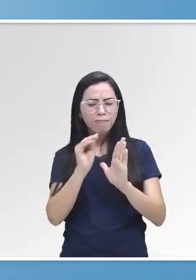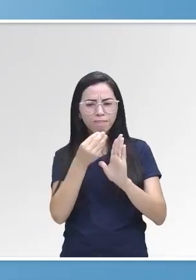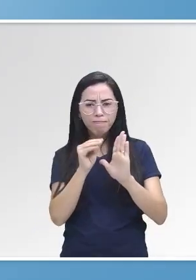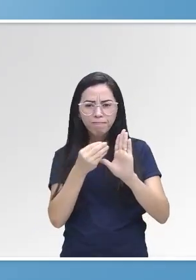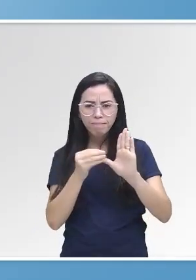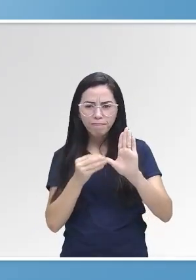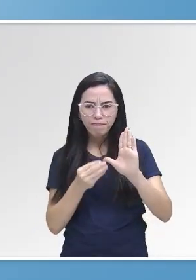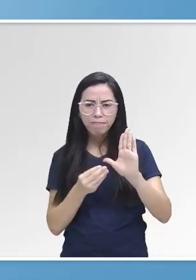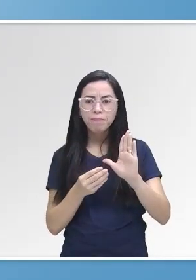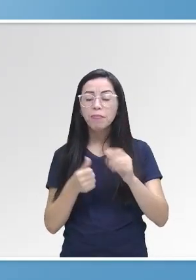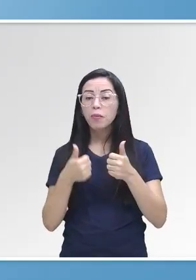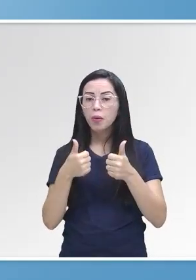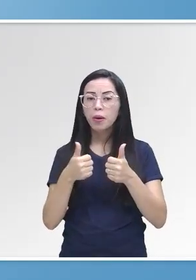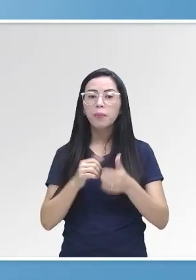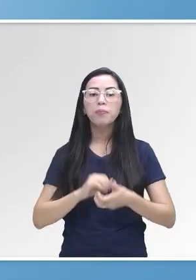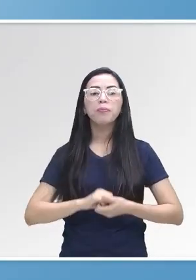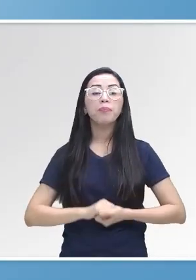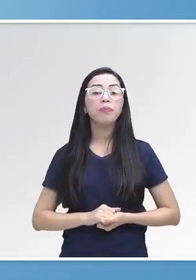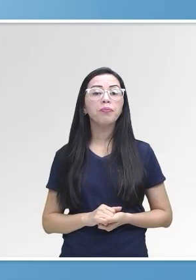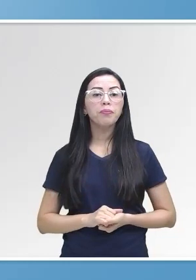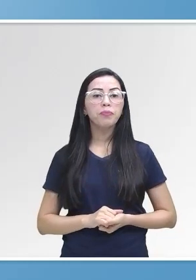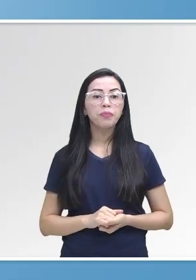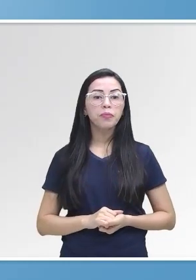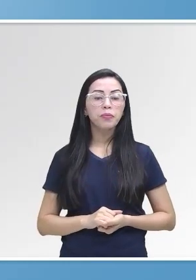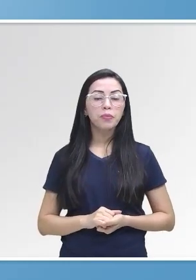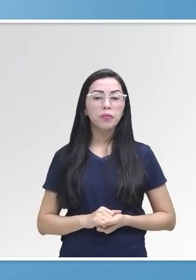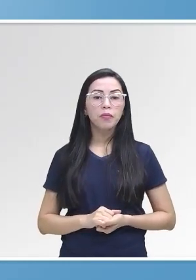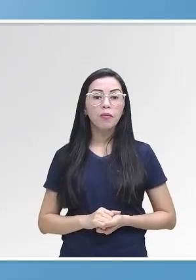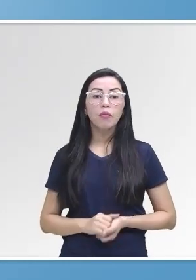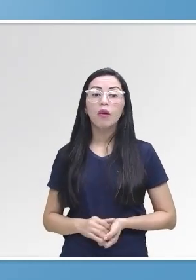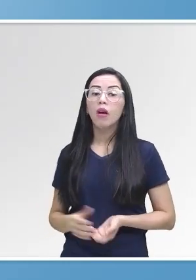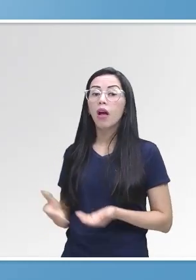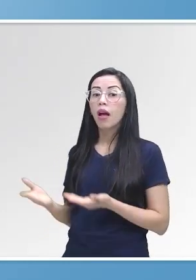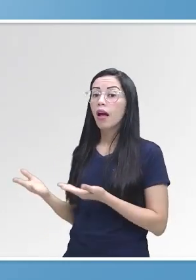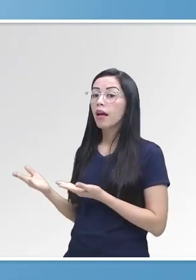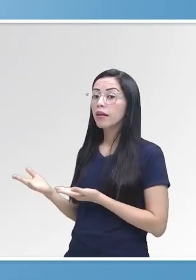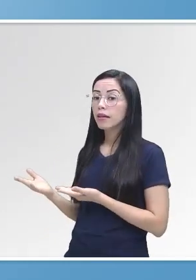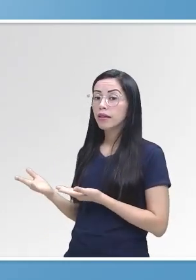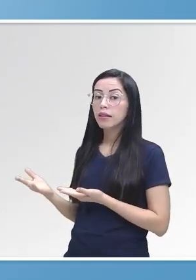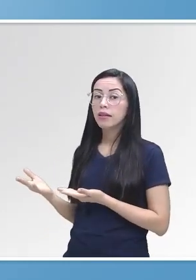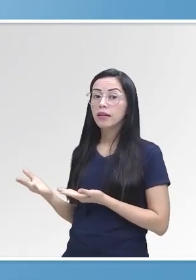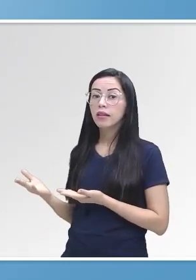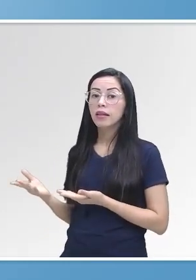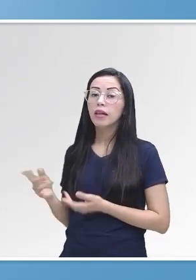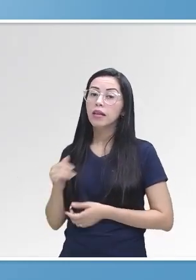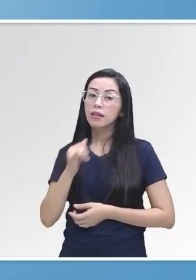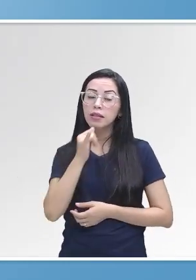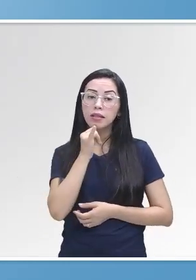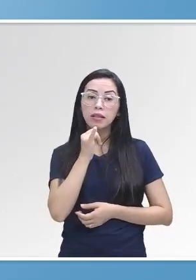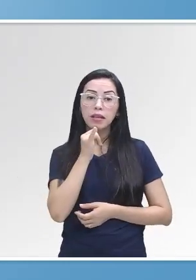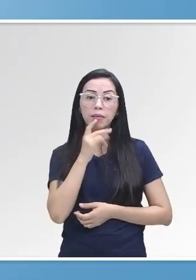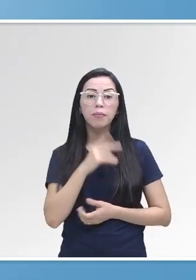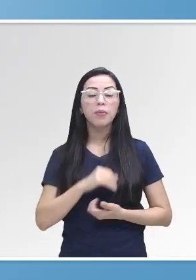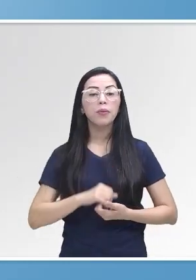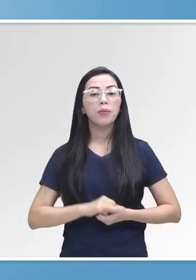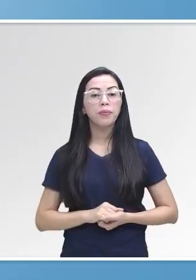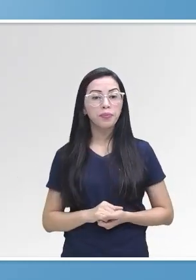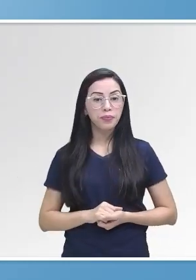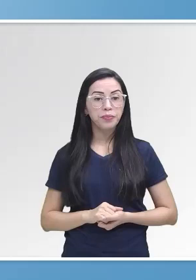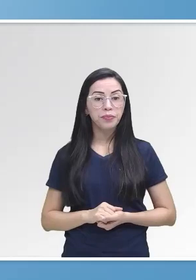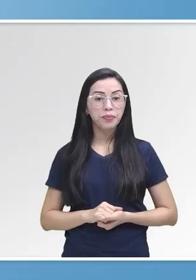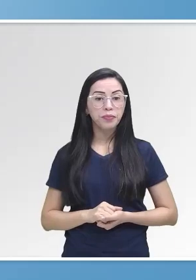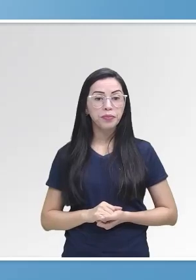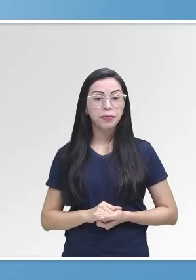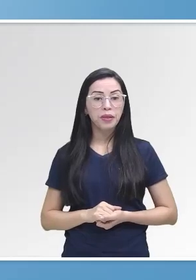vamos ver imagem e olha aí representar gráfica situações do seu cotidiano olha os